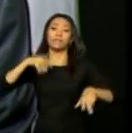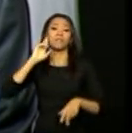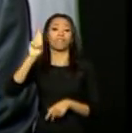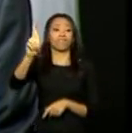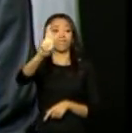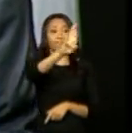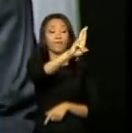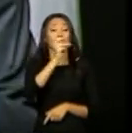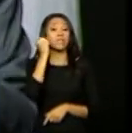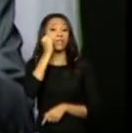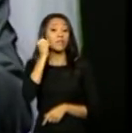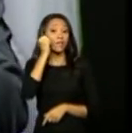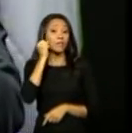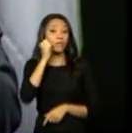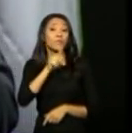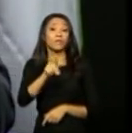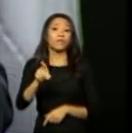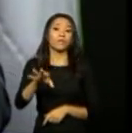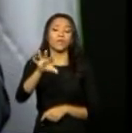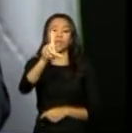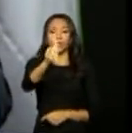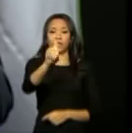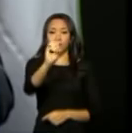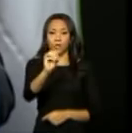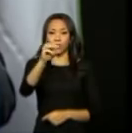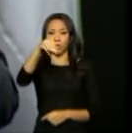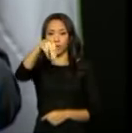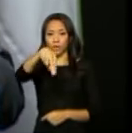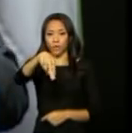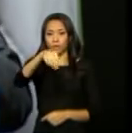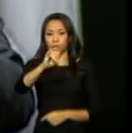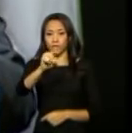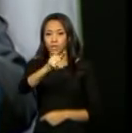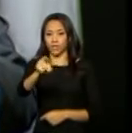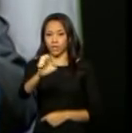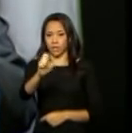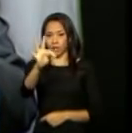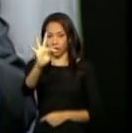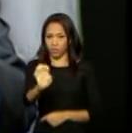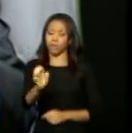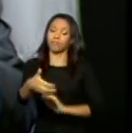senador Donizete Nogueira, também queria saudá-lo, e...